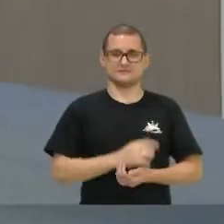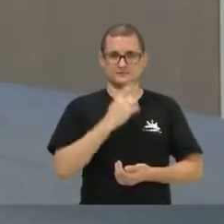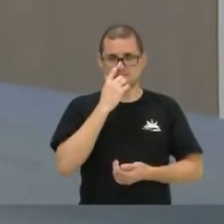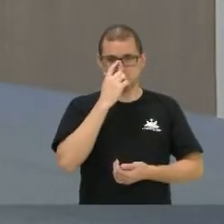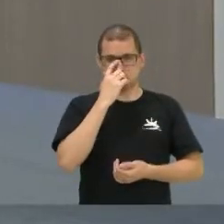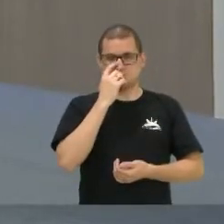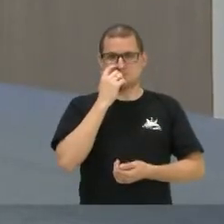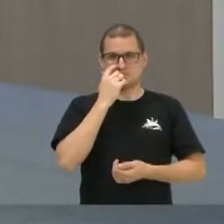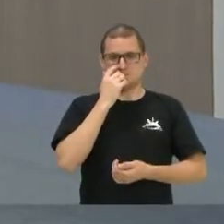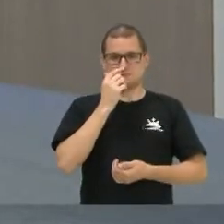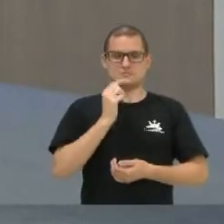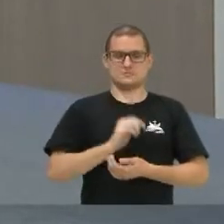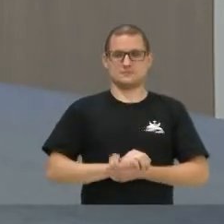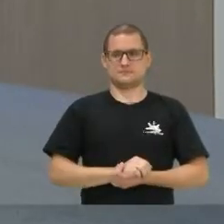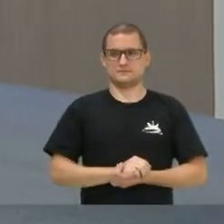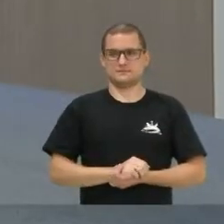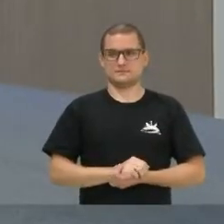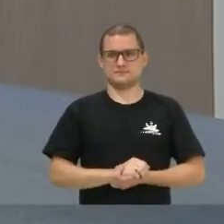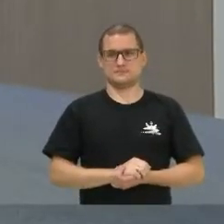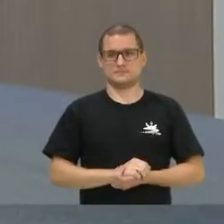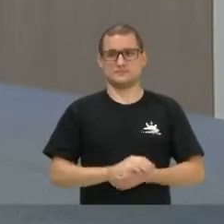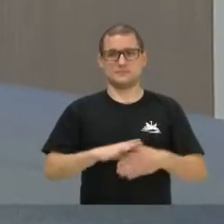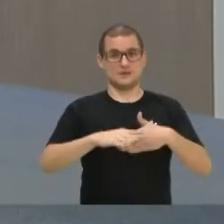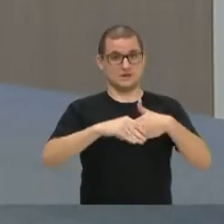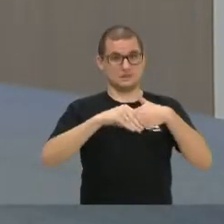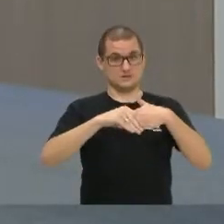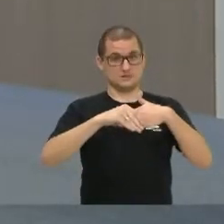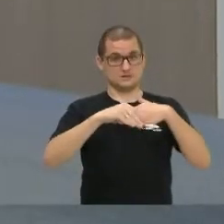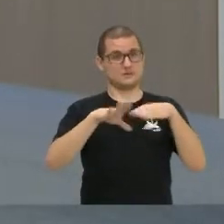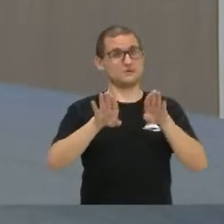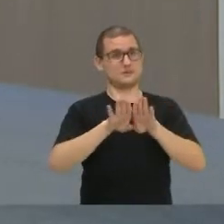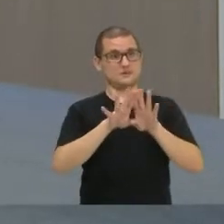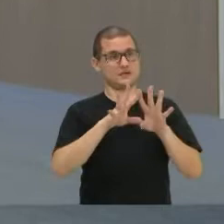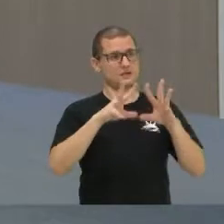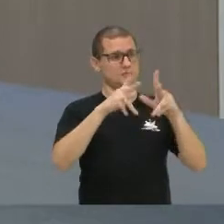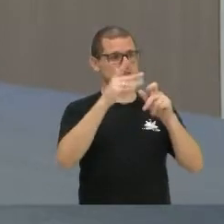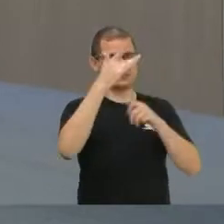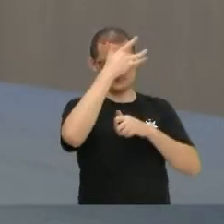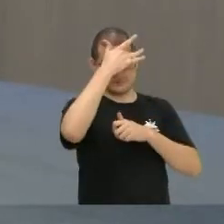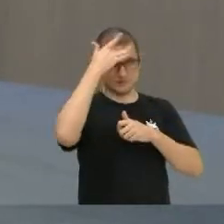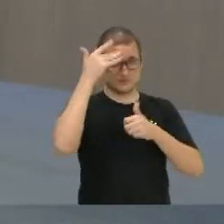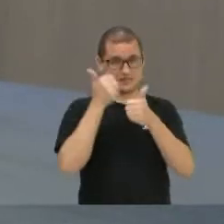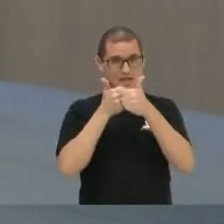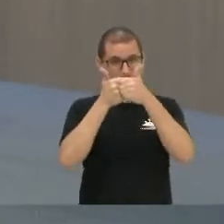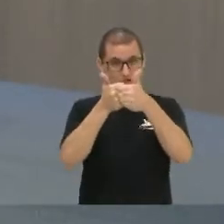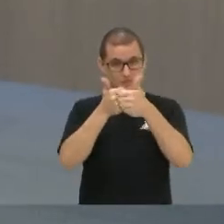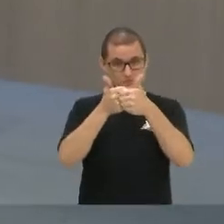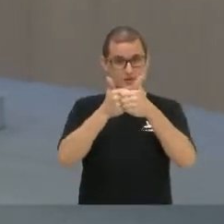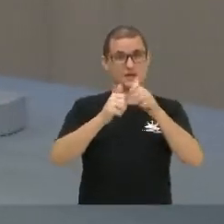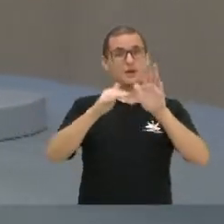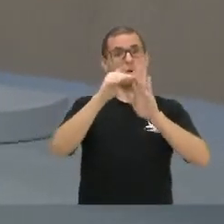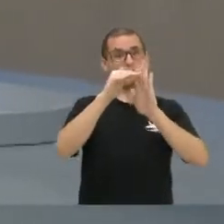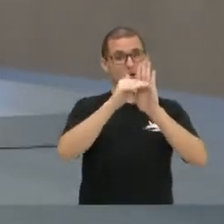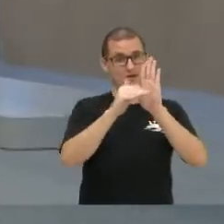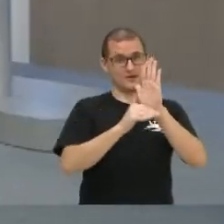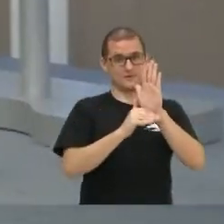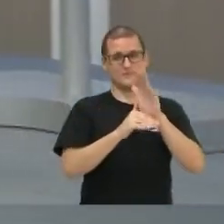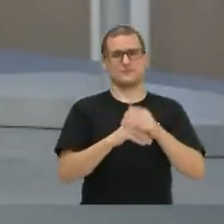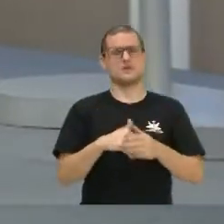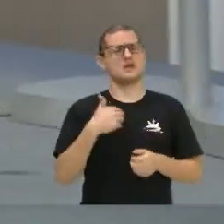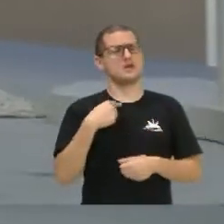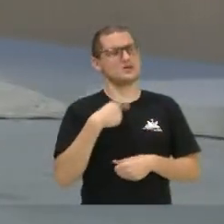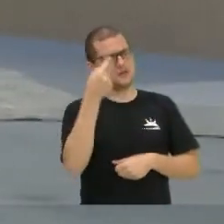bom então rio uma saudação é esses todos e muitos mais sempre que eu estava pensando